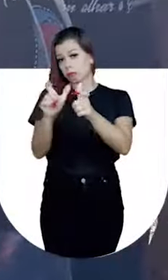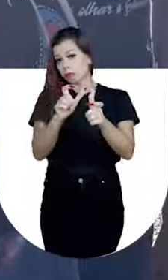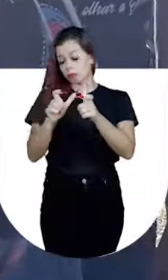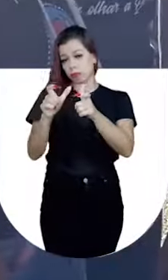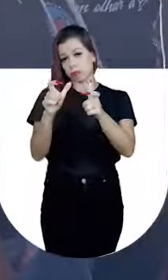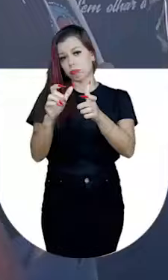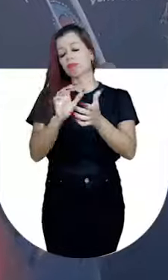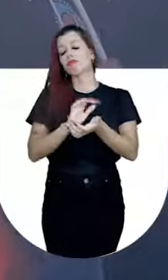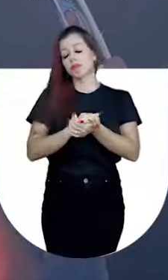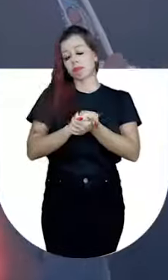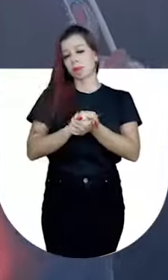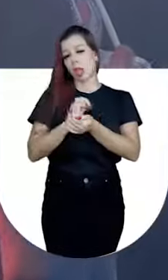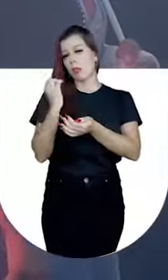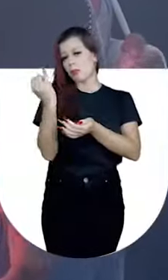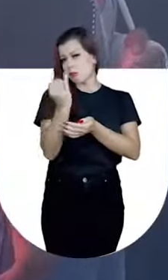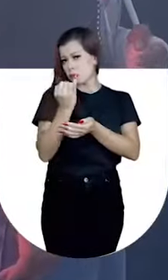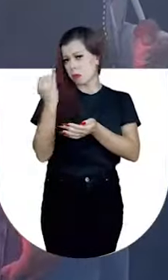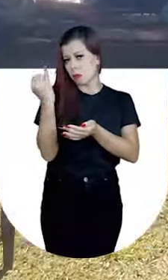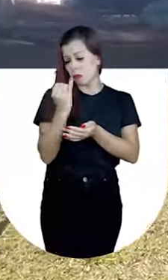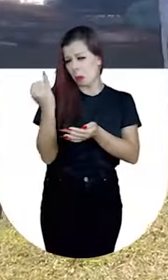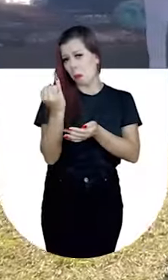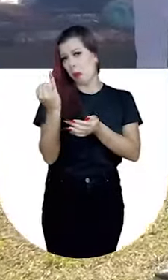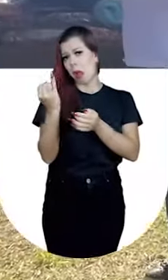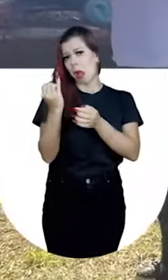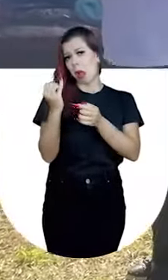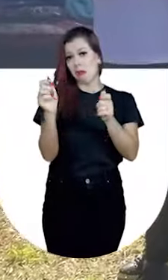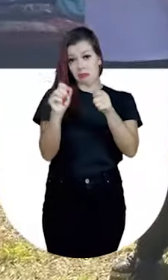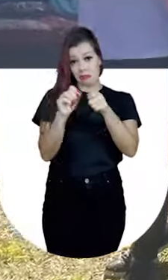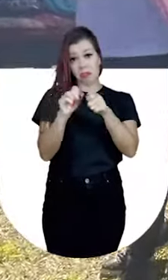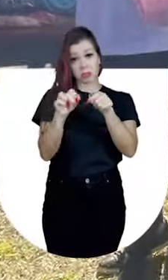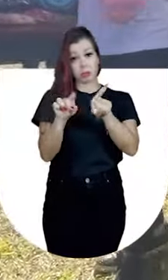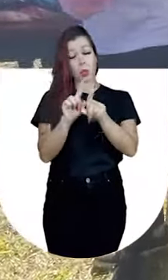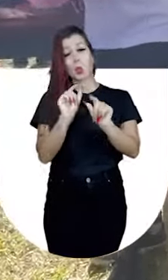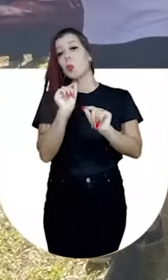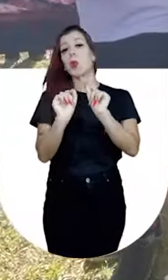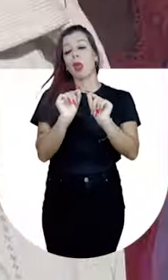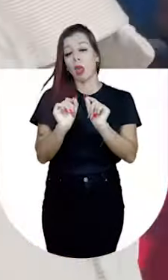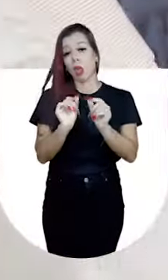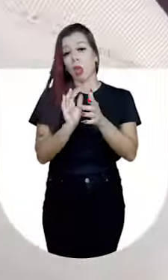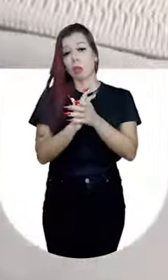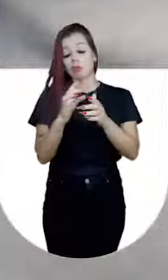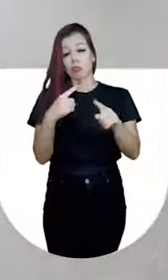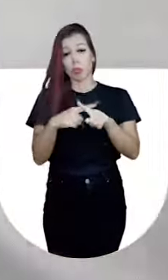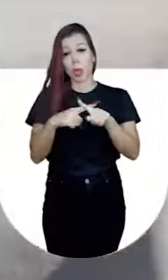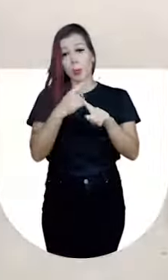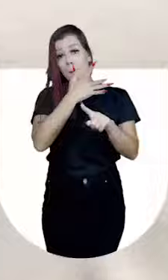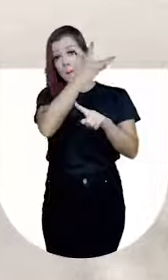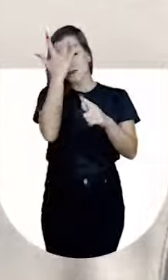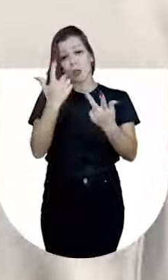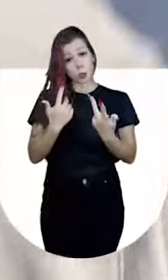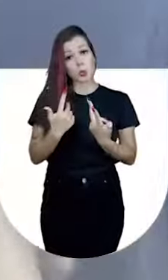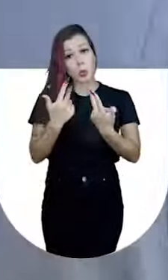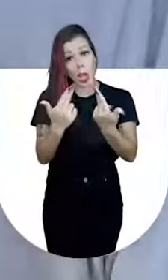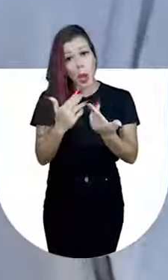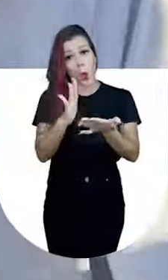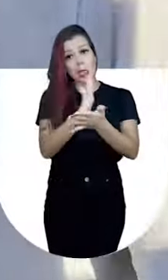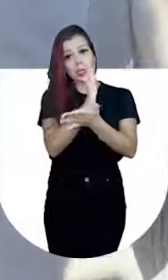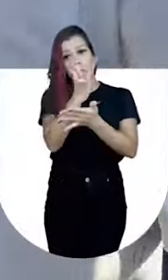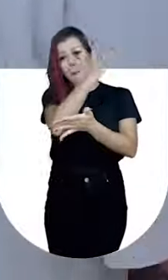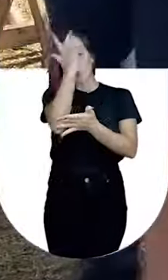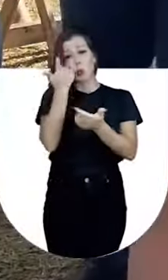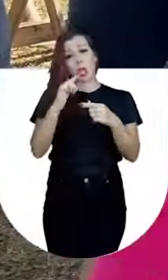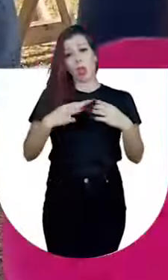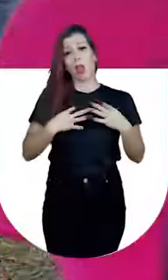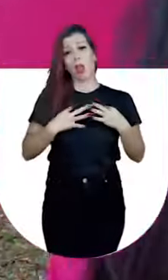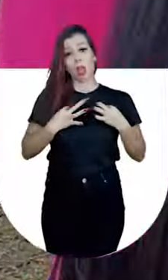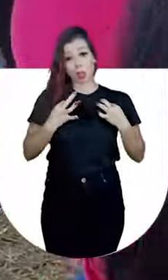Dom Antônio Barbosa e para a região. É uma importante ação, por quê? Porque trata as pessoas com igualdade. Tem muita pessoa que não